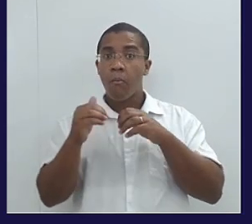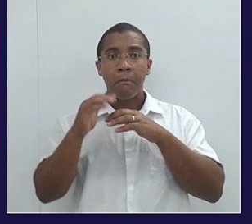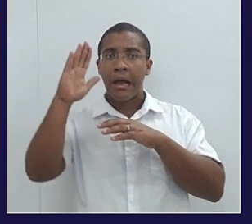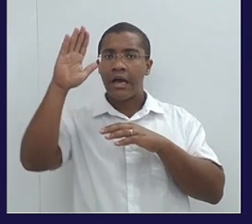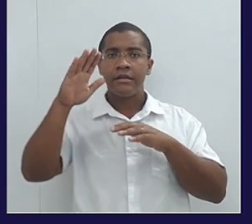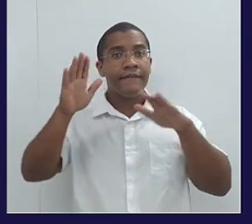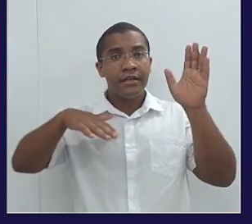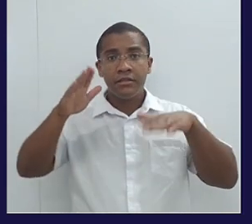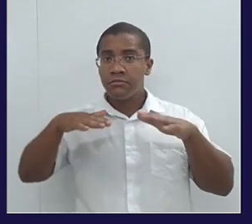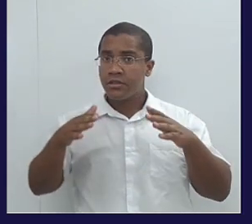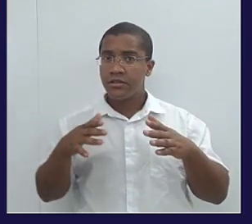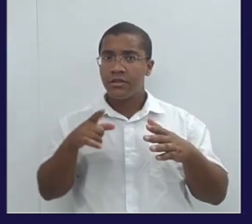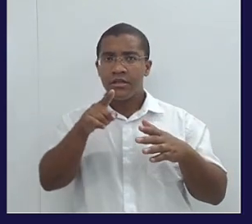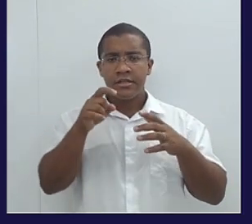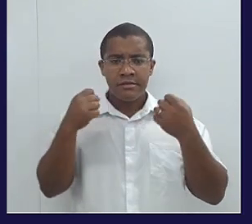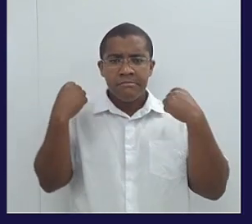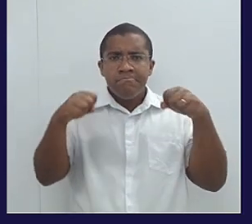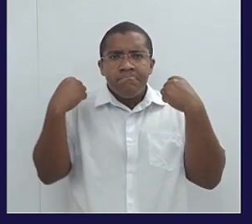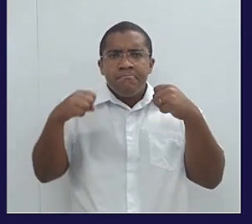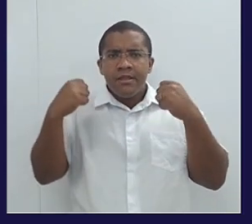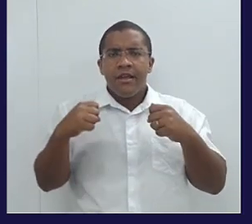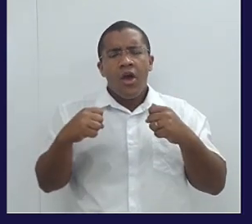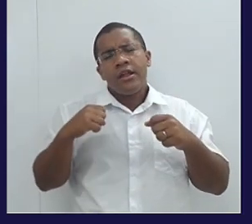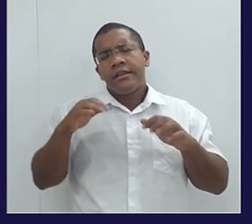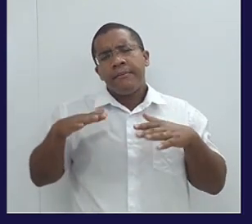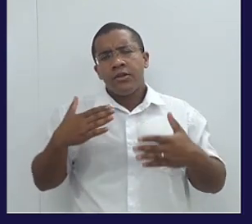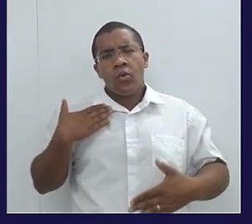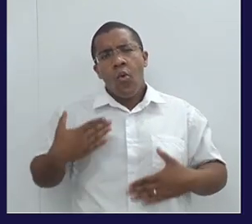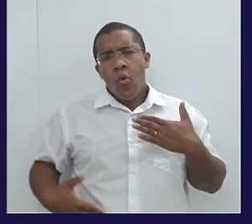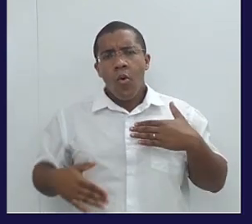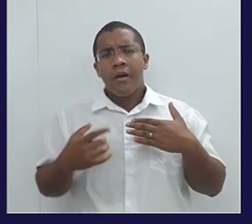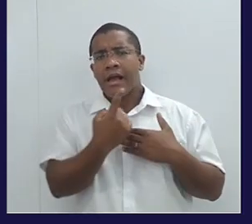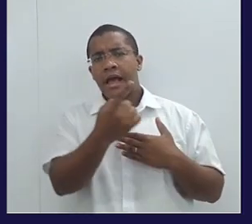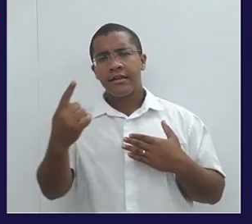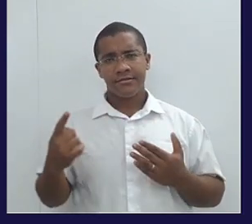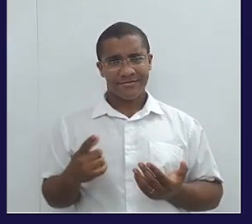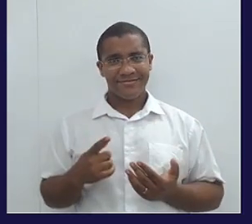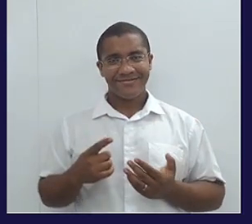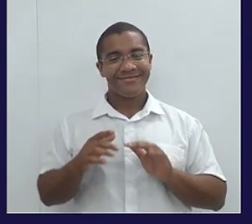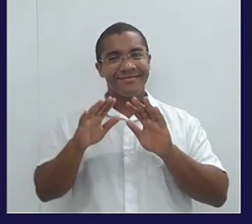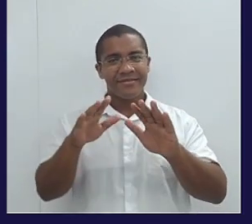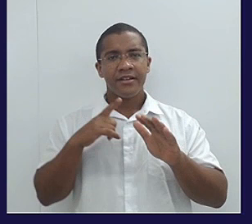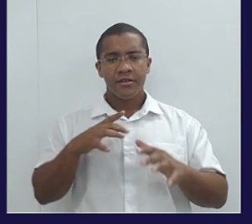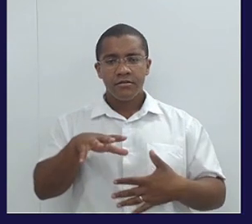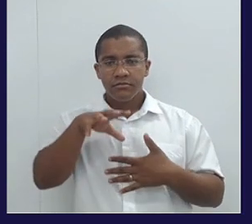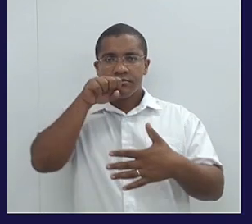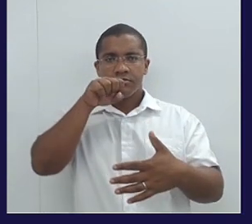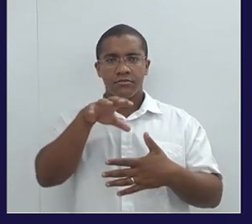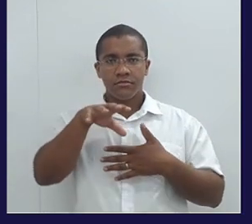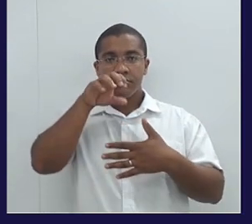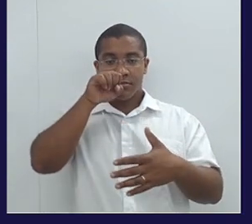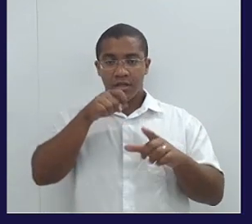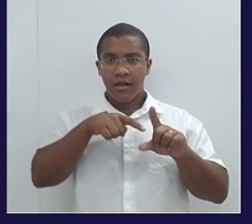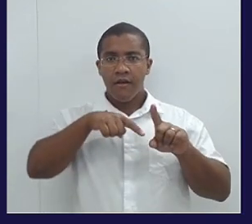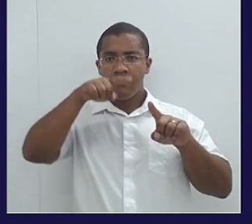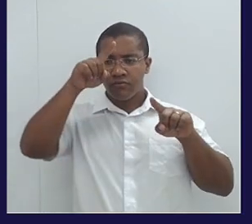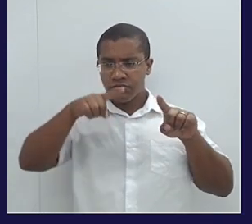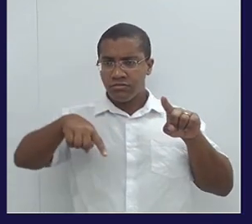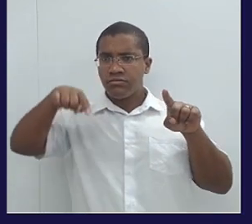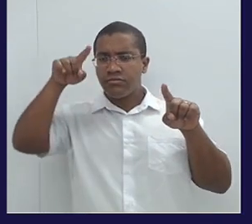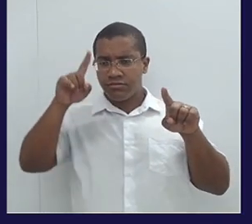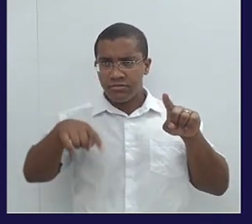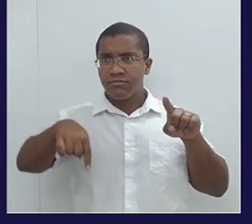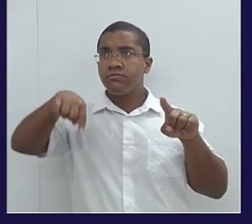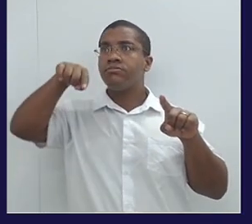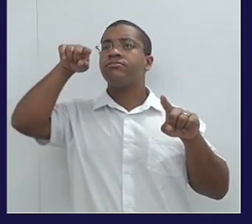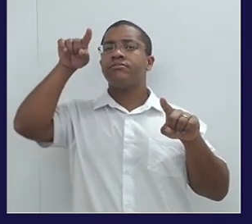vai depender do nível de aptidão física de cada indivíduo. A frequência respiratória ela vai